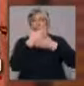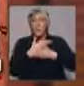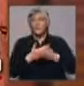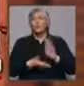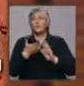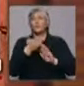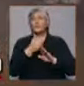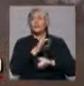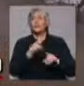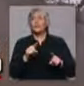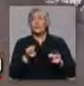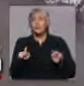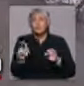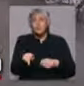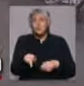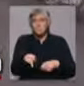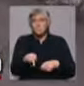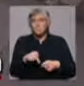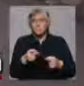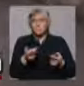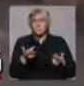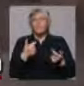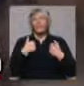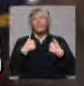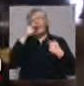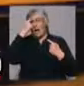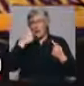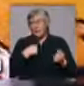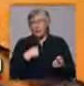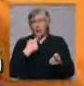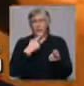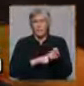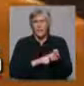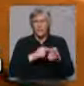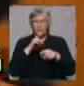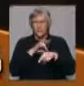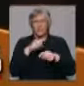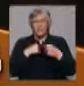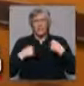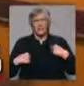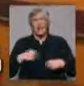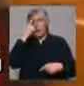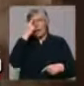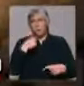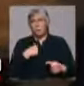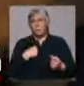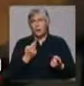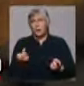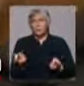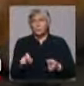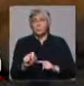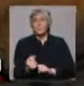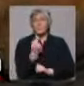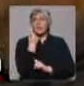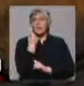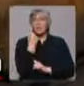com sintomas novos. Dentro daquilo que ele tinha, em termos de doenças, aconteceu, isto foi a primeira vez, ele